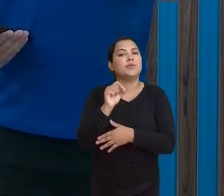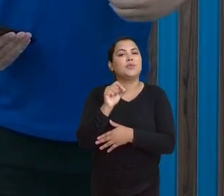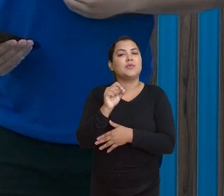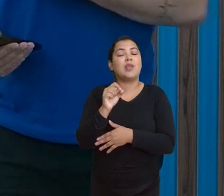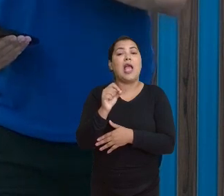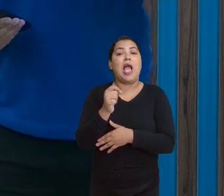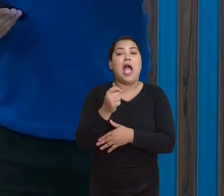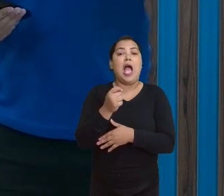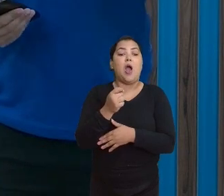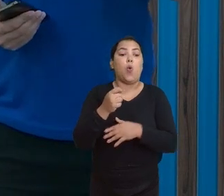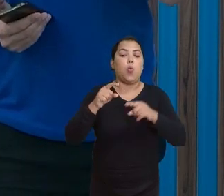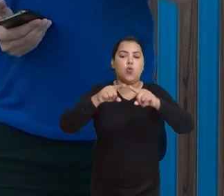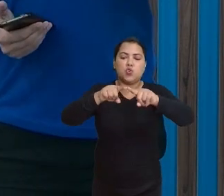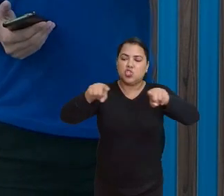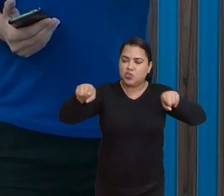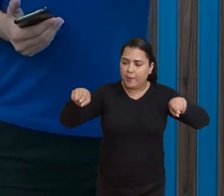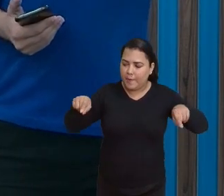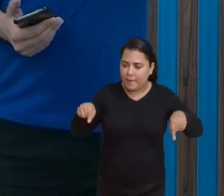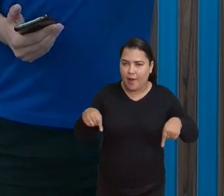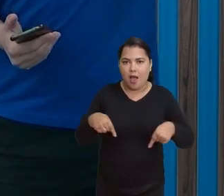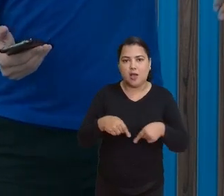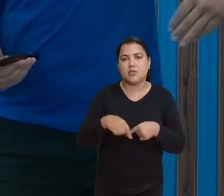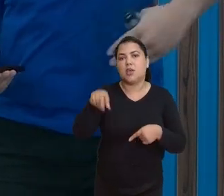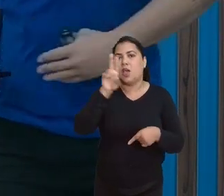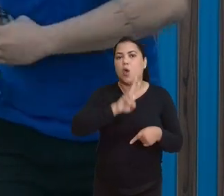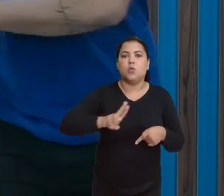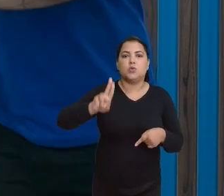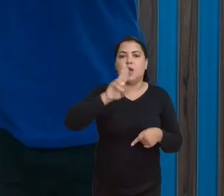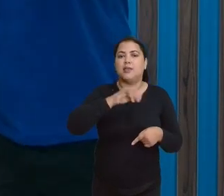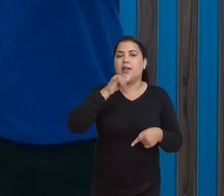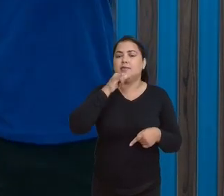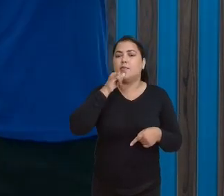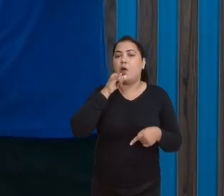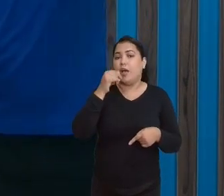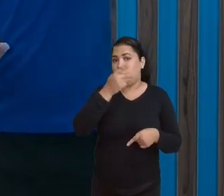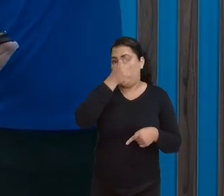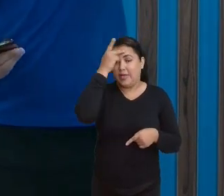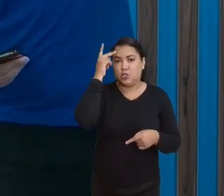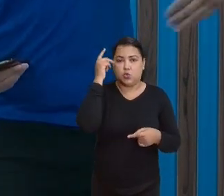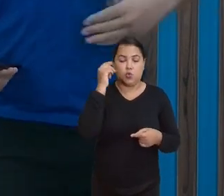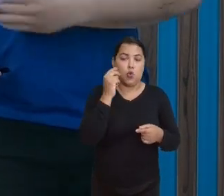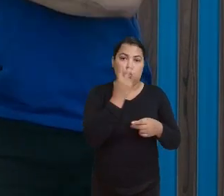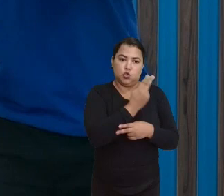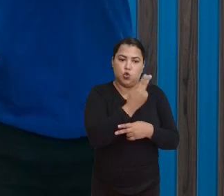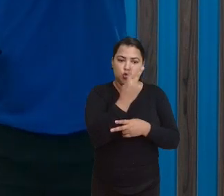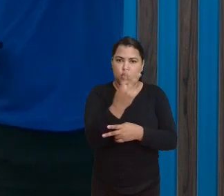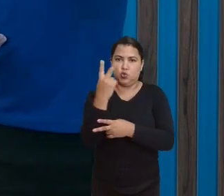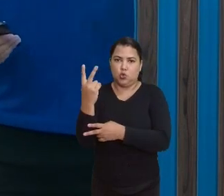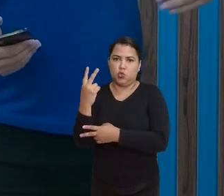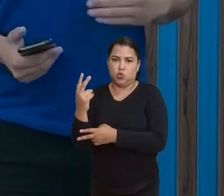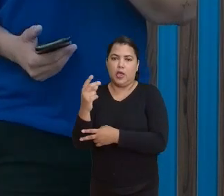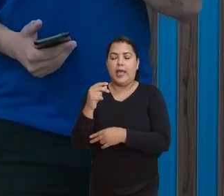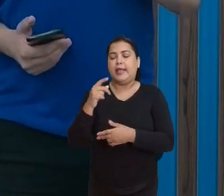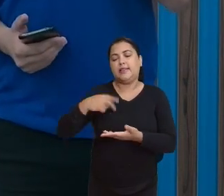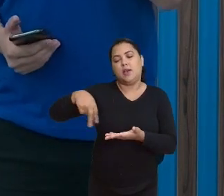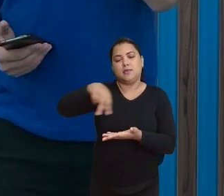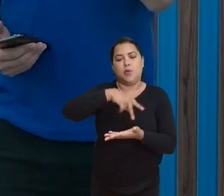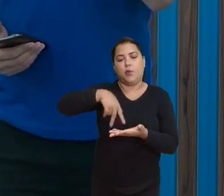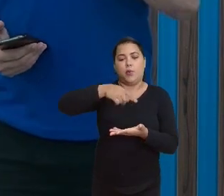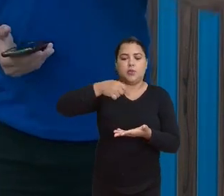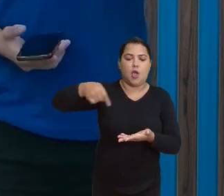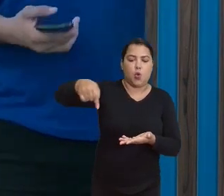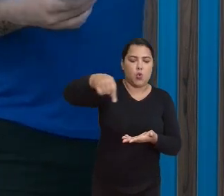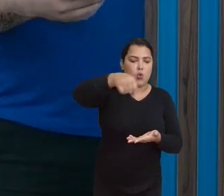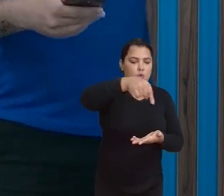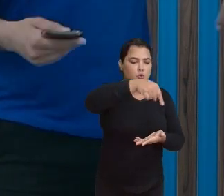a direção, o espaço que é utilizado, os dançarinos eles dançam no sentido anti-horário, né?